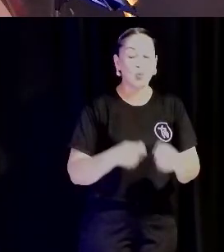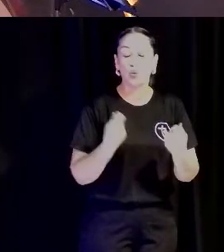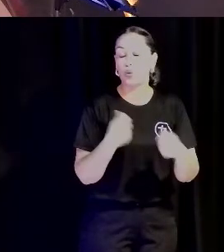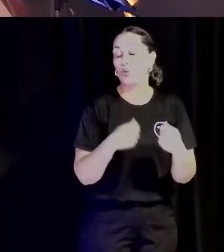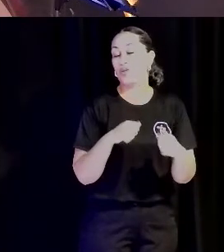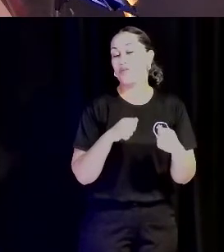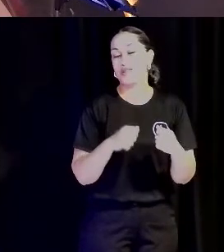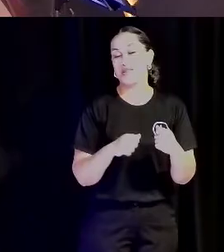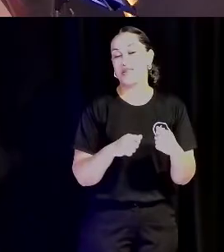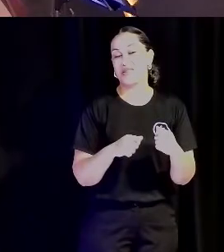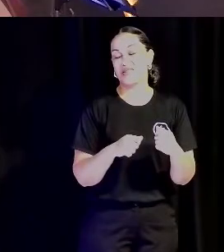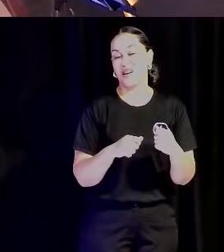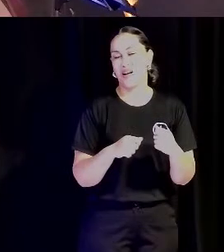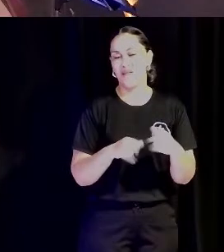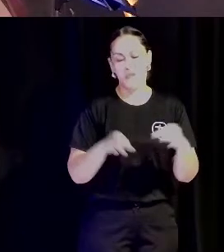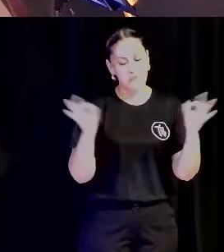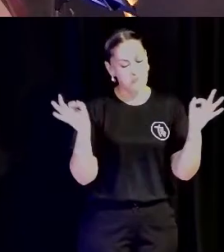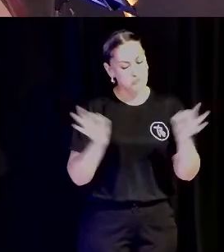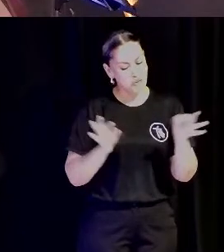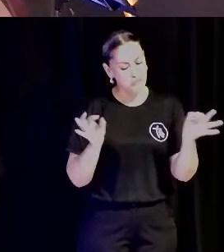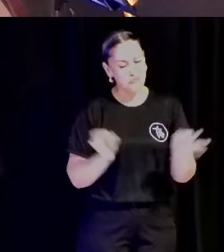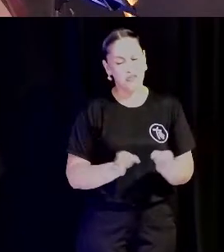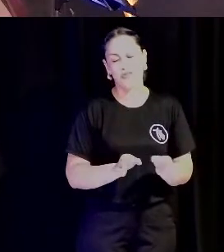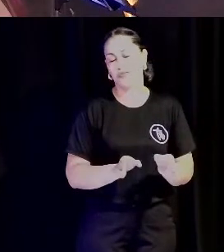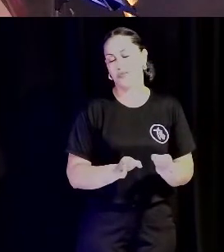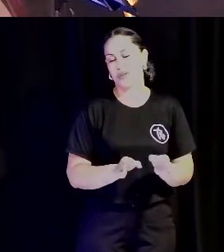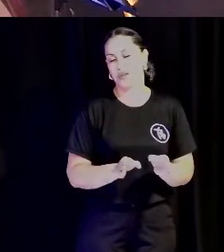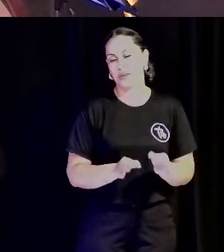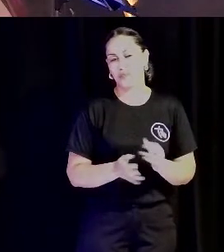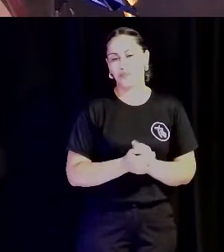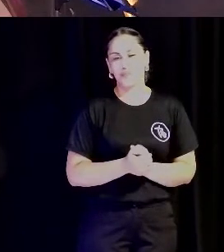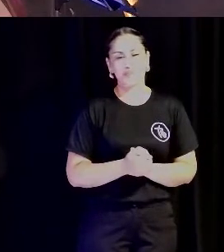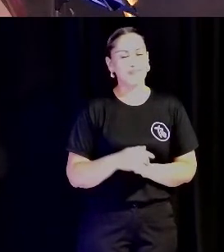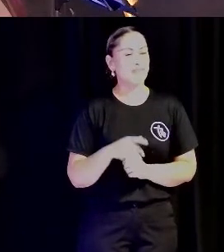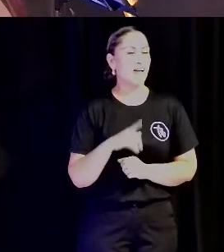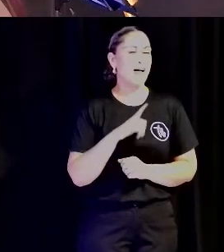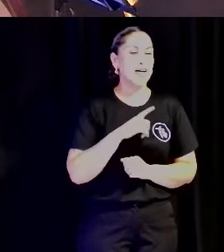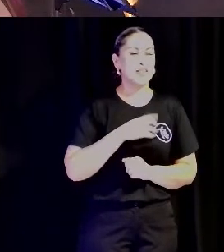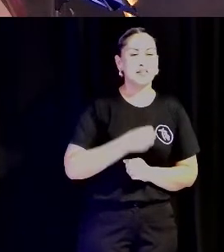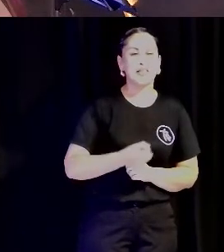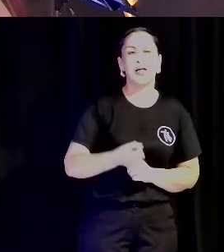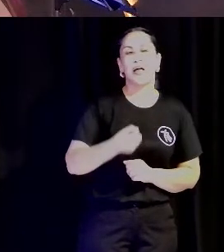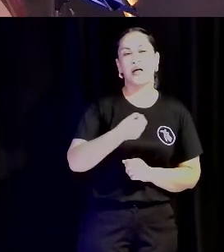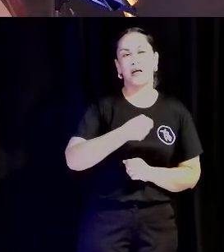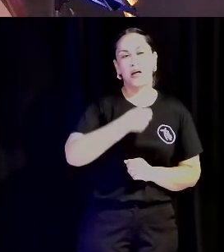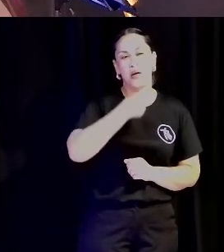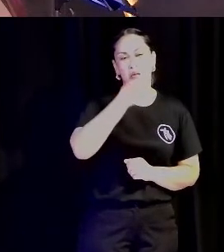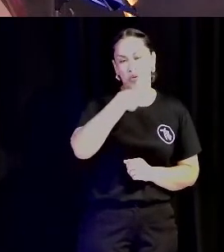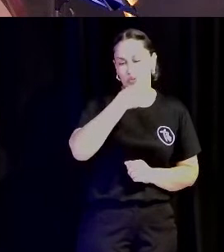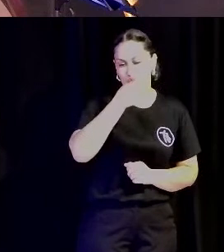numa compra bem feita. Estavam lá os nossos biscoitos, tudo.